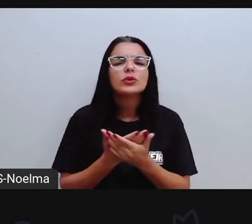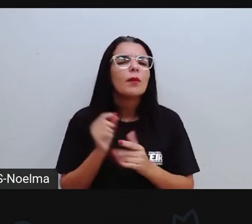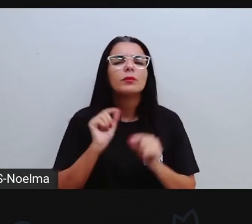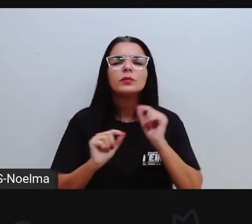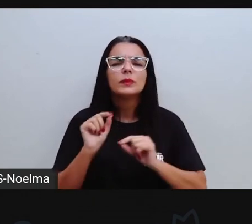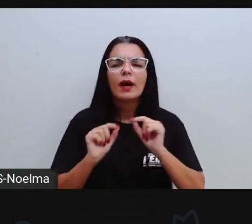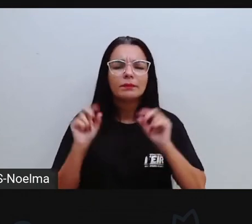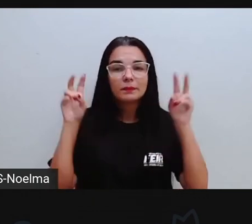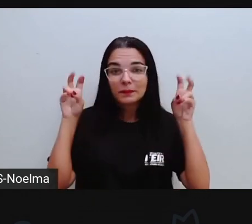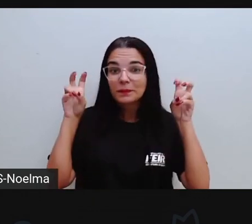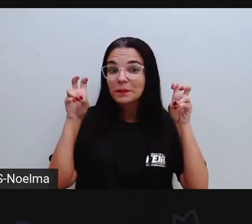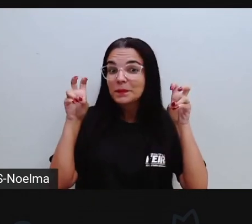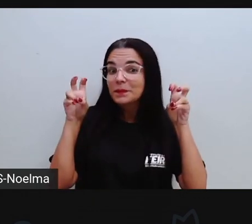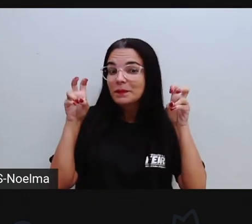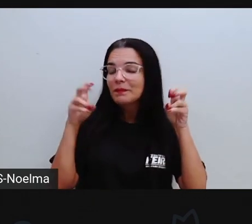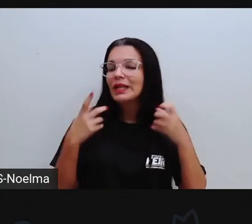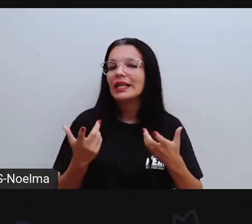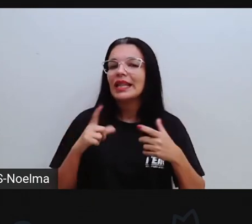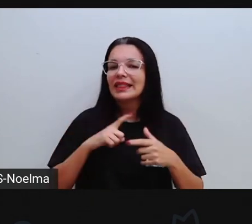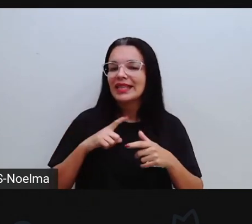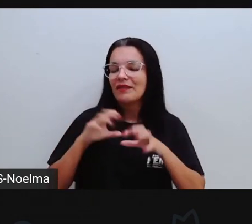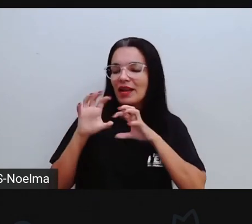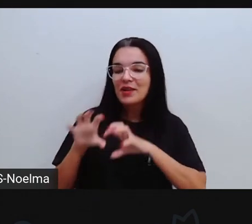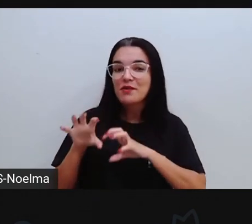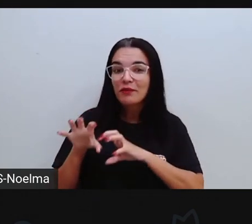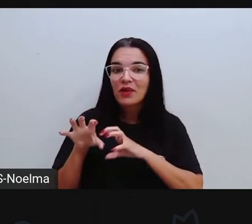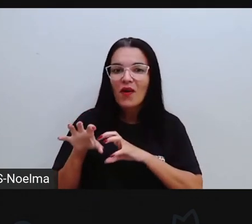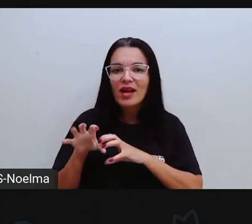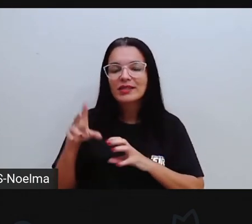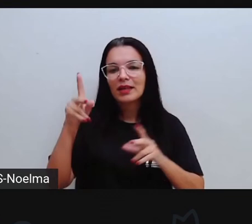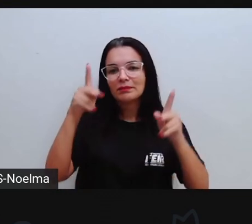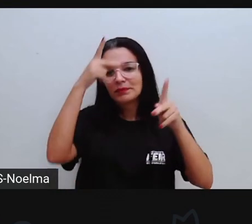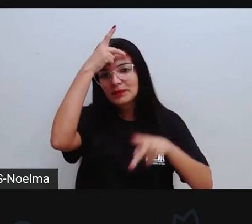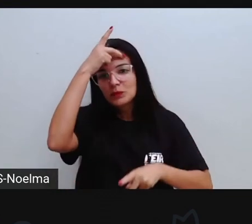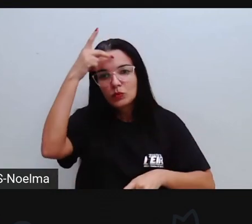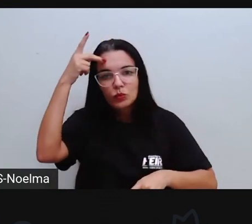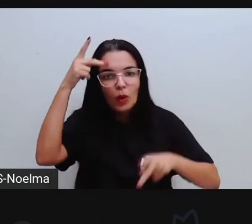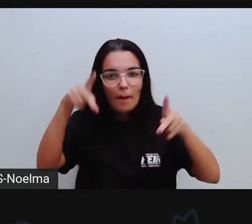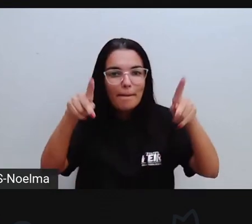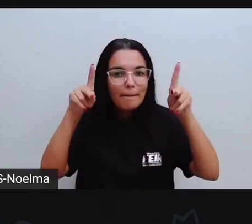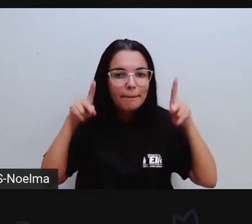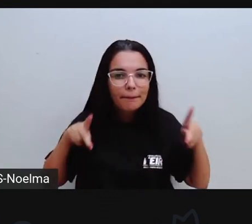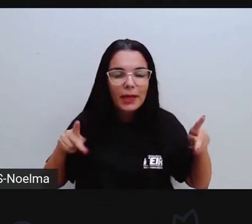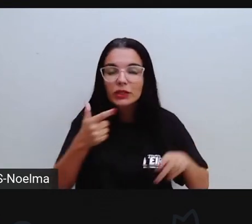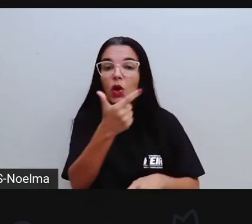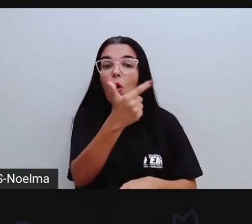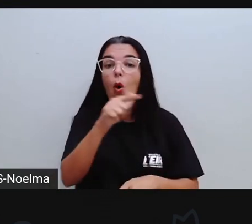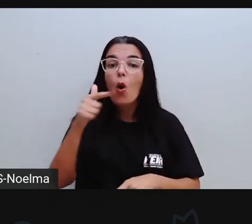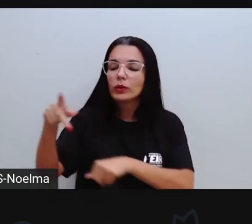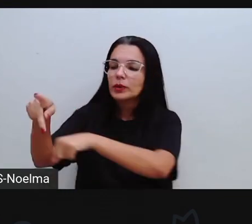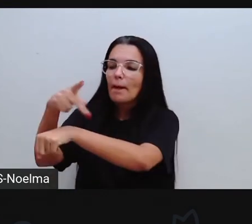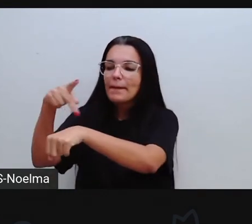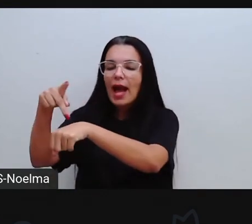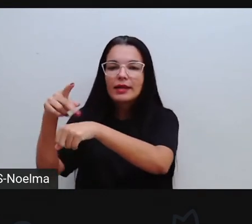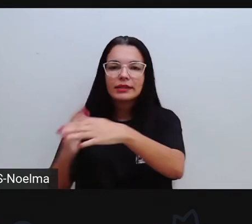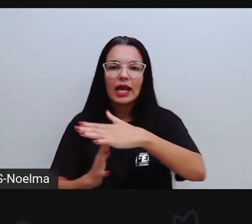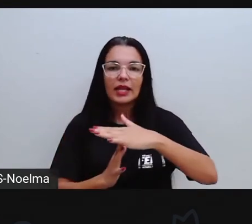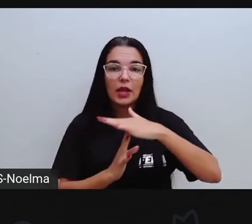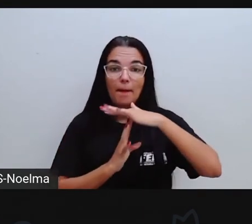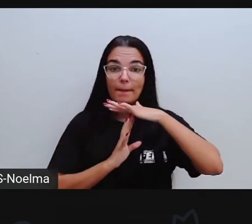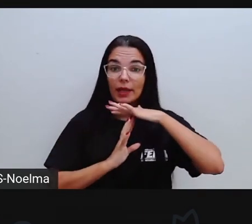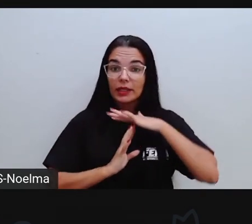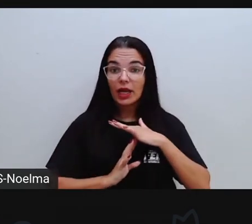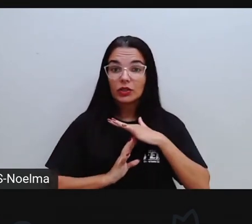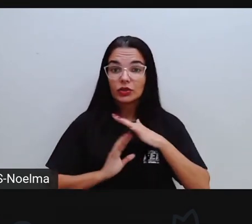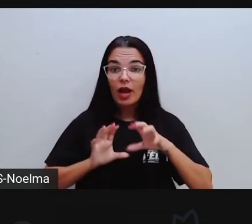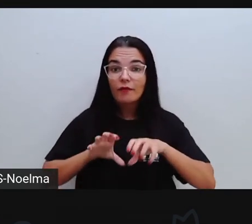estudamos as influências aí dos povos de outros países, né? Dos imigrantes